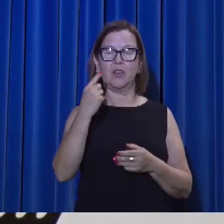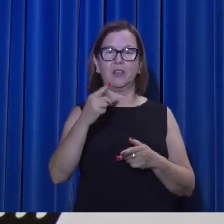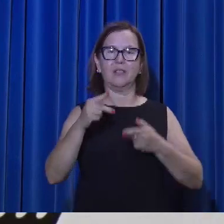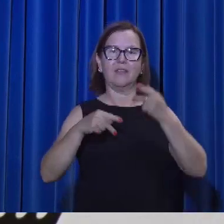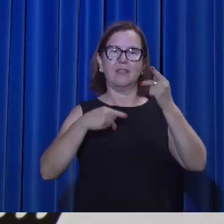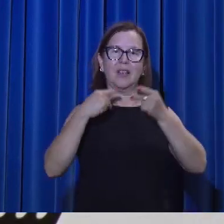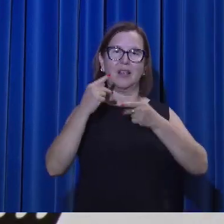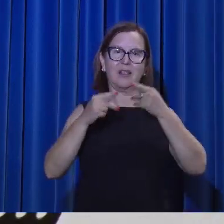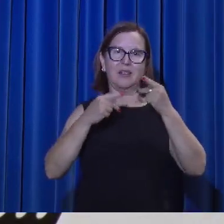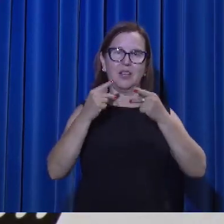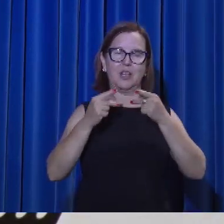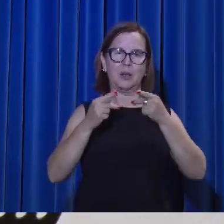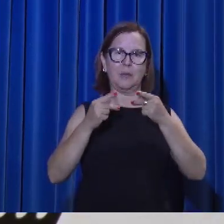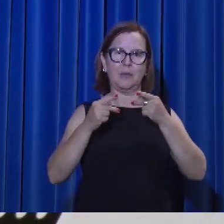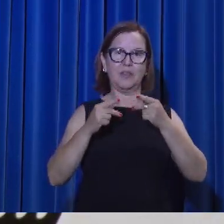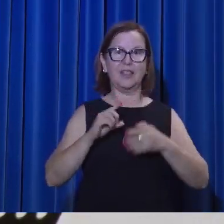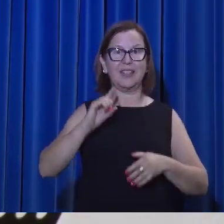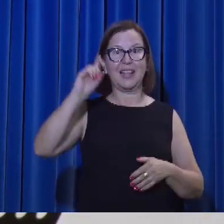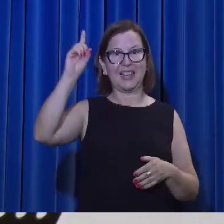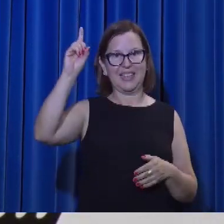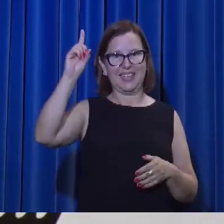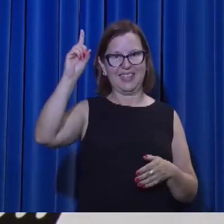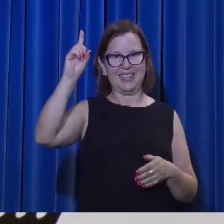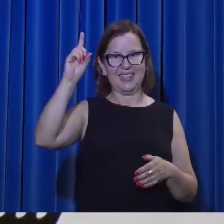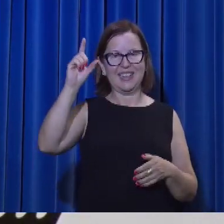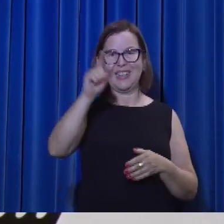falamos daquele que nós conhecemos.